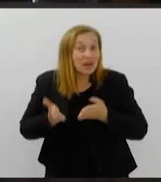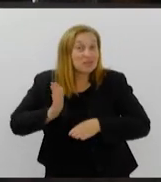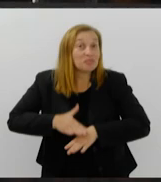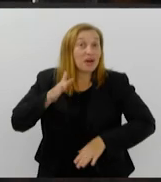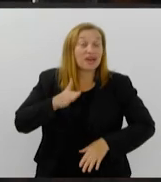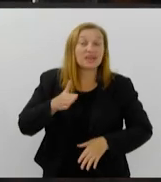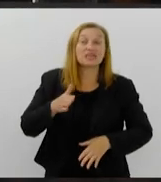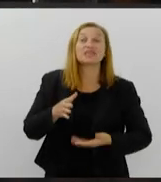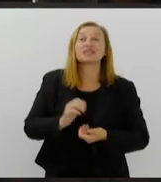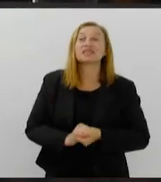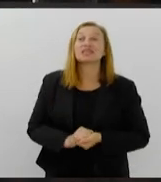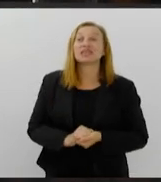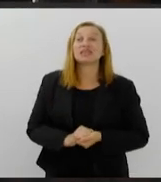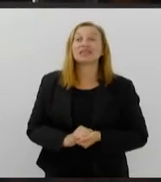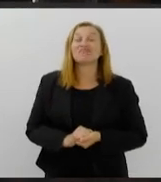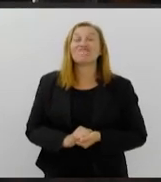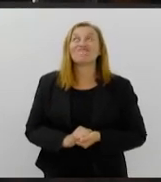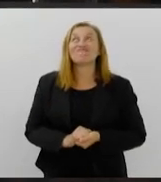gente possa